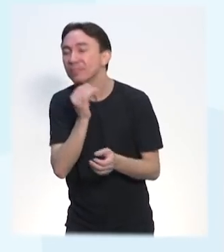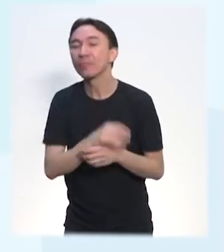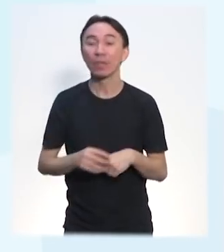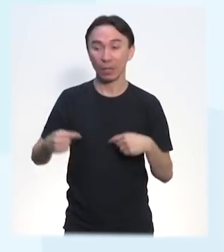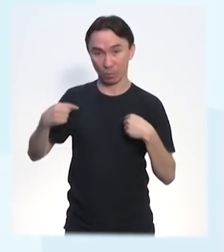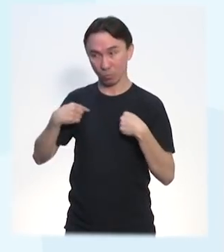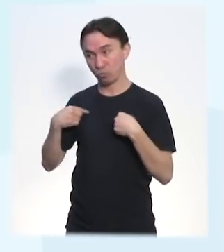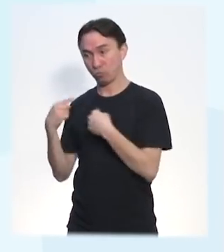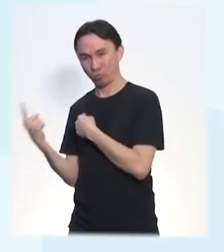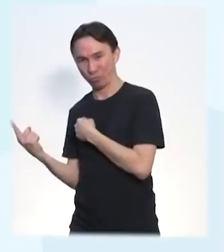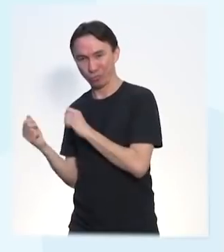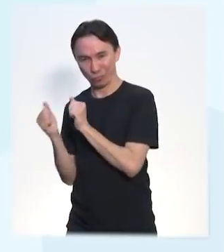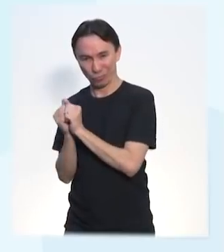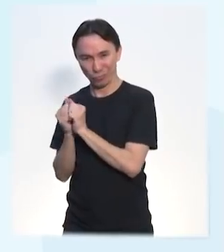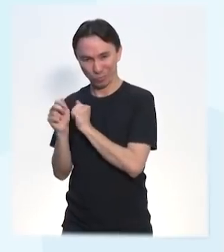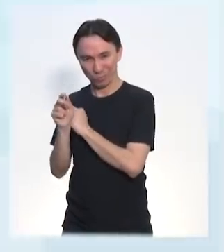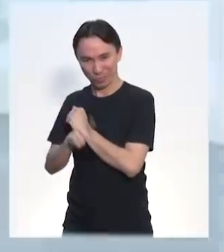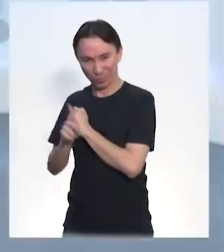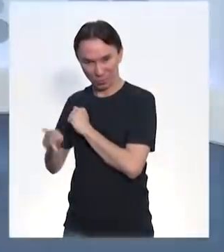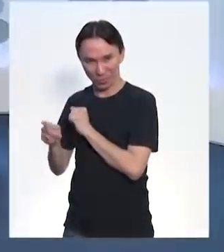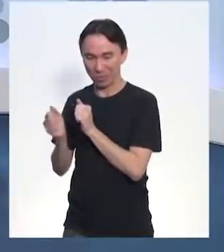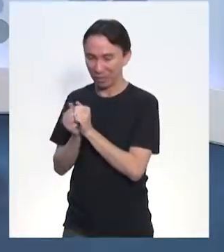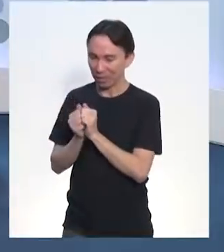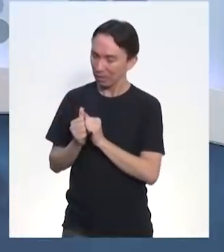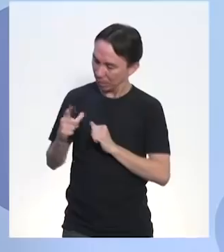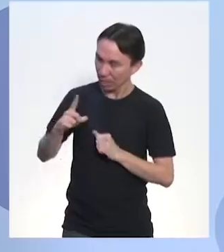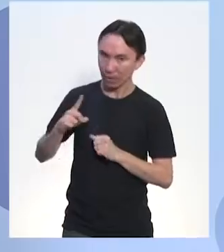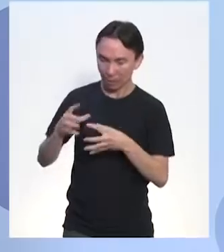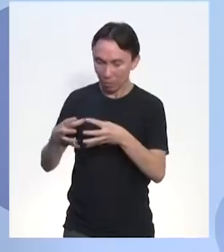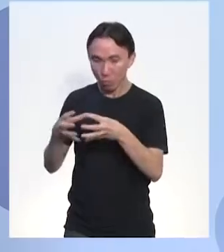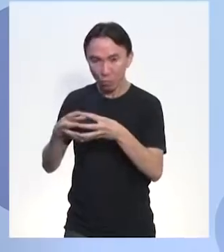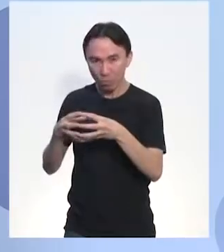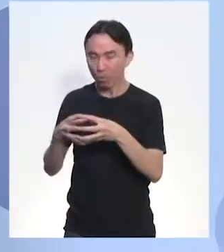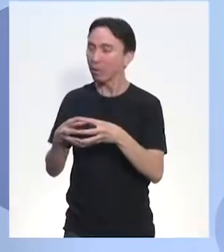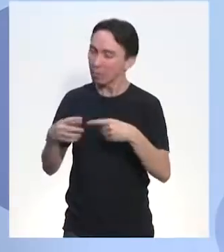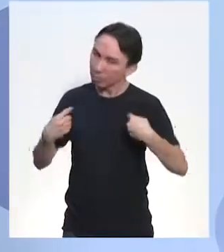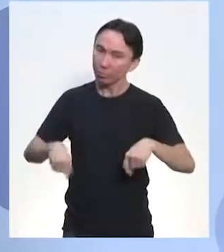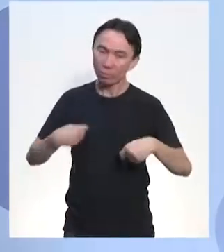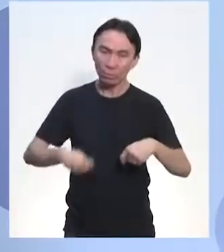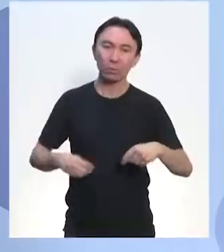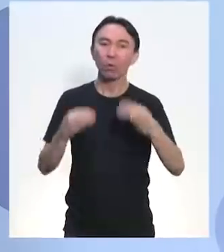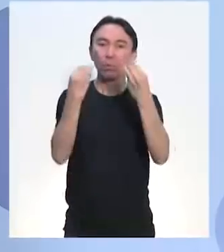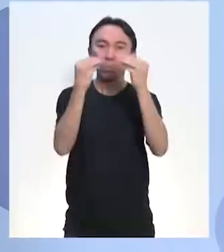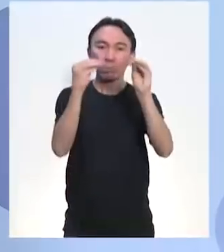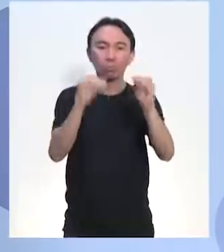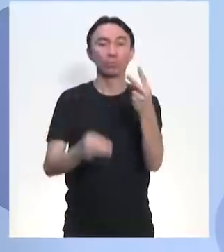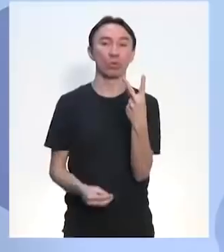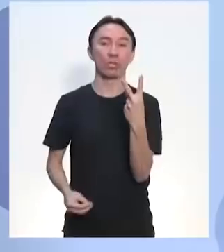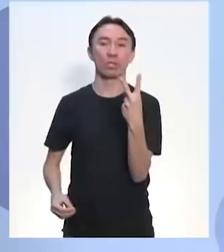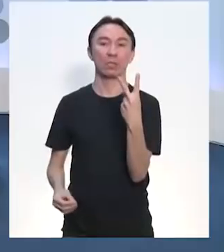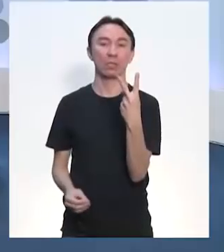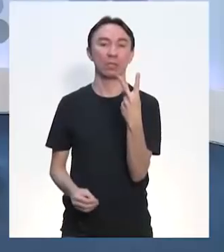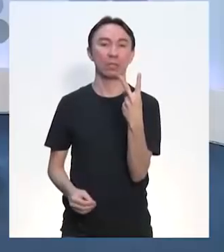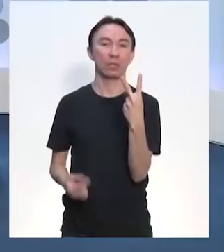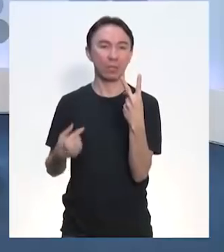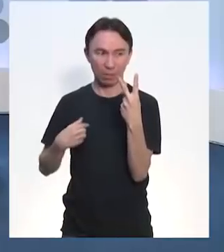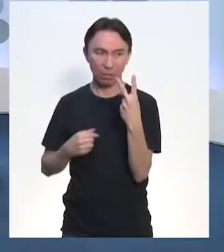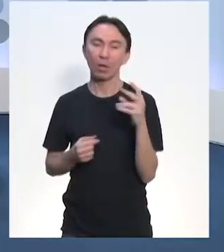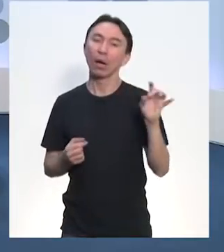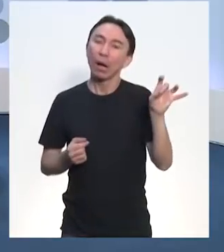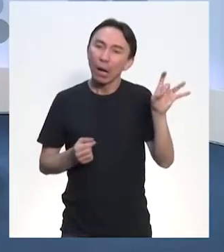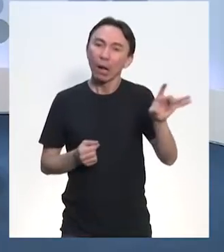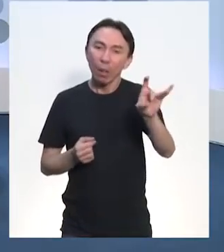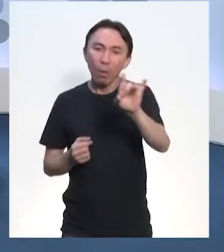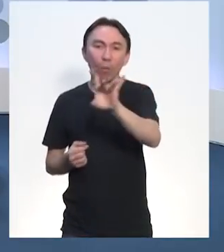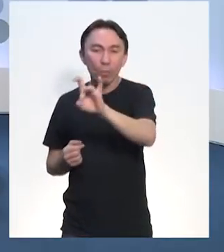Ale? Exatamente, que é um de cada um. Então, eu tenho que fazer a minha parte da missão, ele tem que fazer a parte dele da missão. Isso, então cada aluno tem que pelo menos